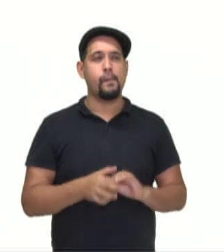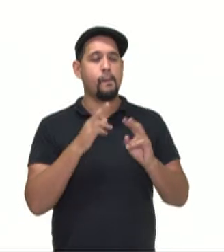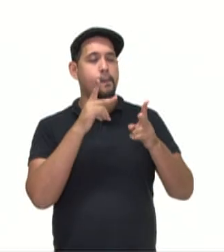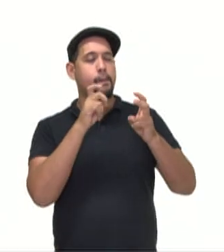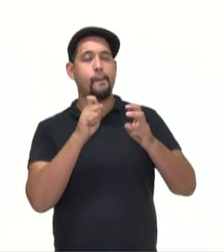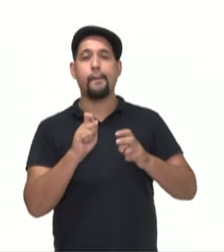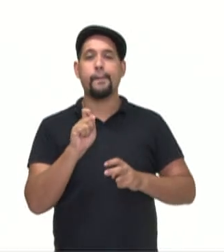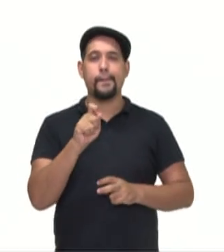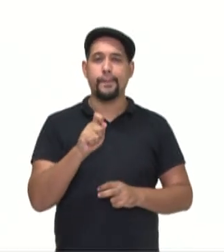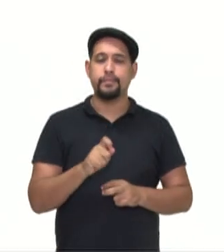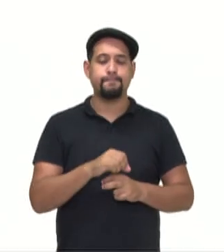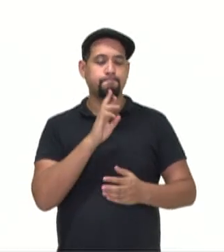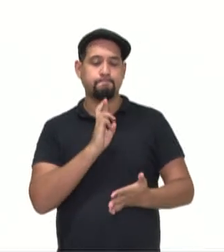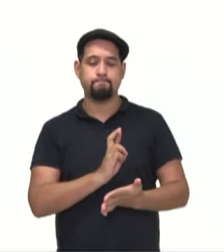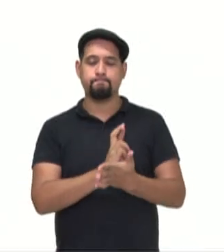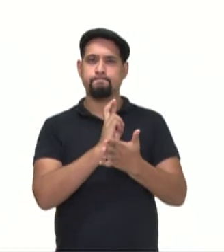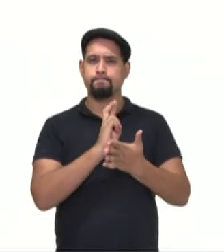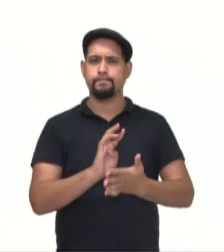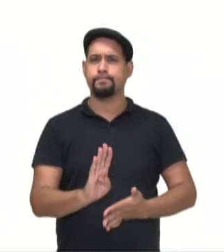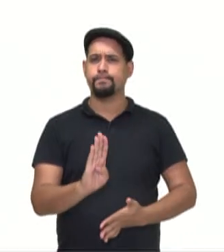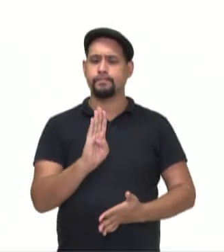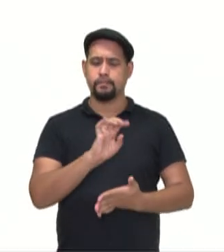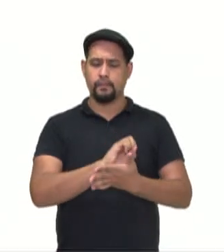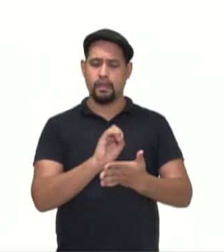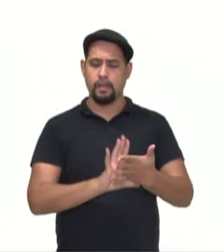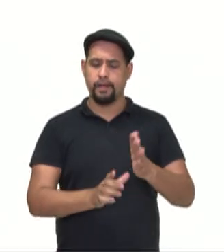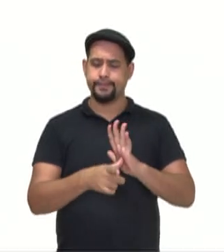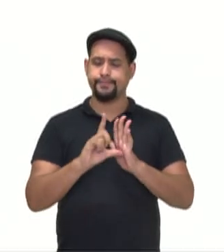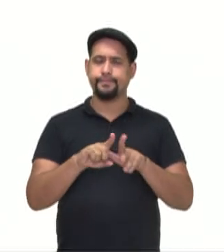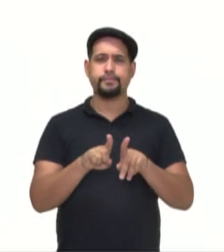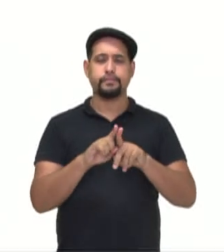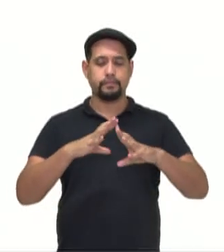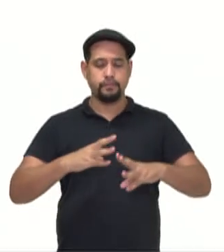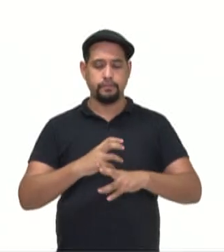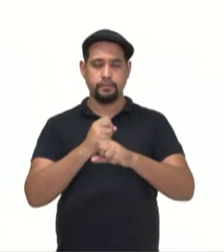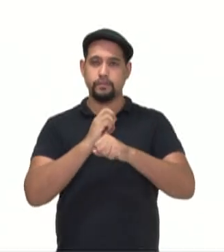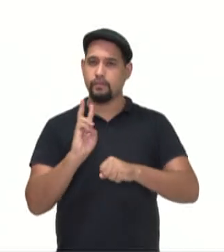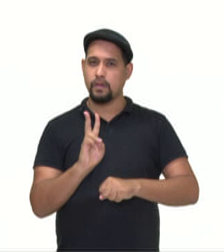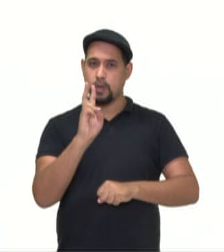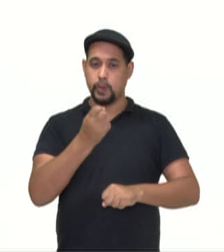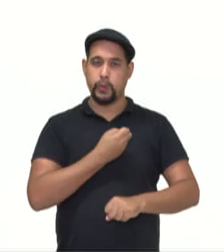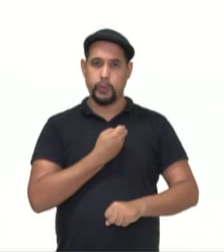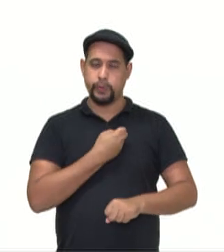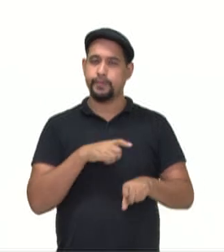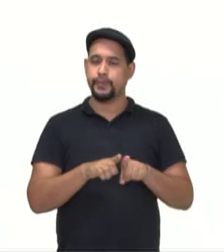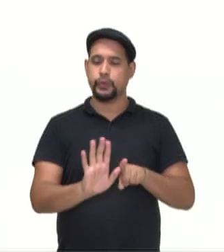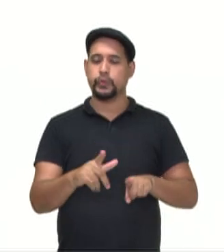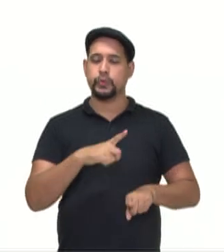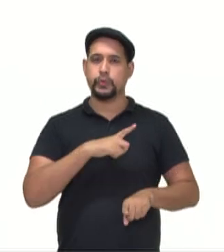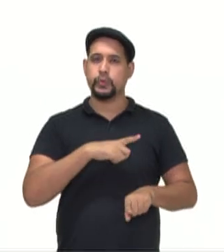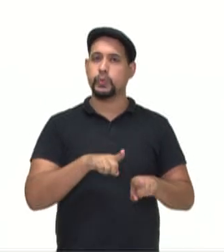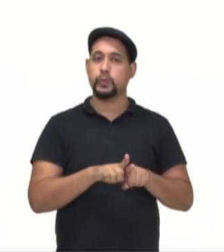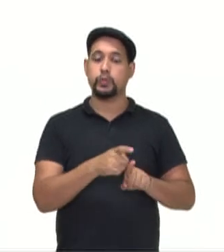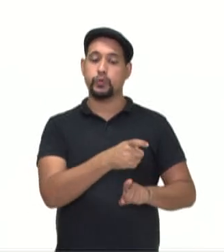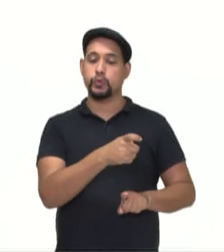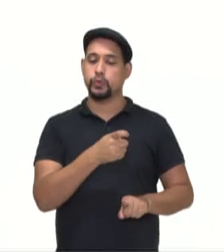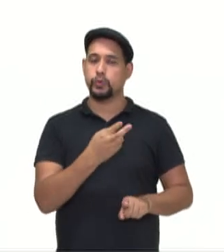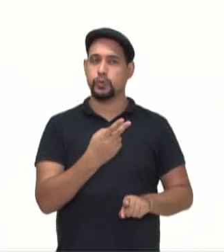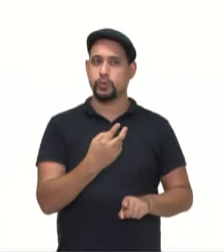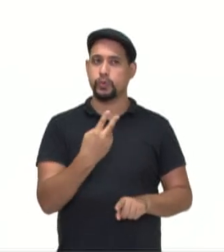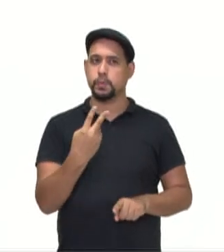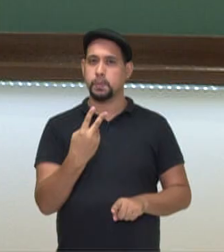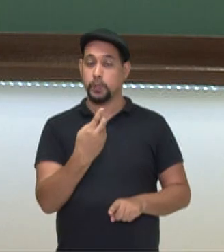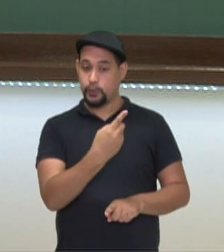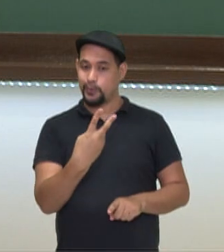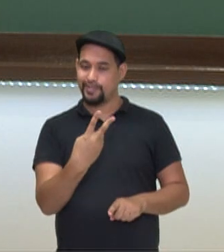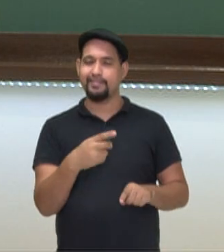Observe que, para responder o item B no exercício anterior, calculamos o valor numérico das expressões obtidas quando x é igual a 12.